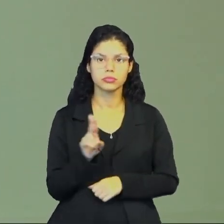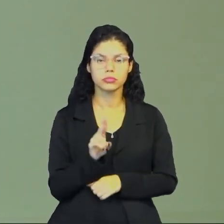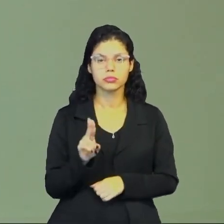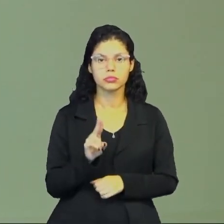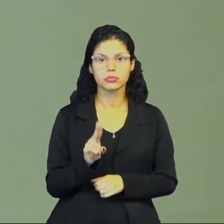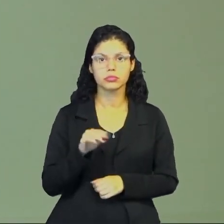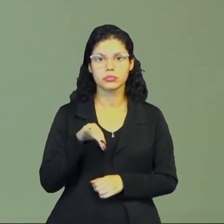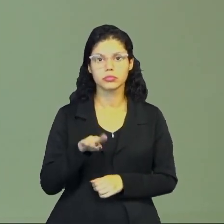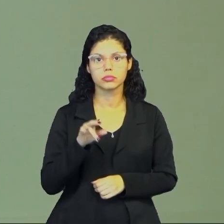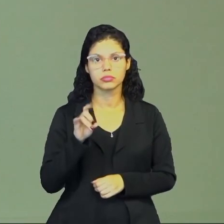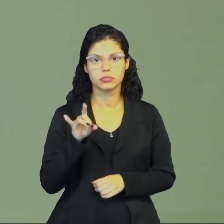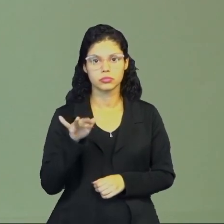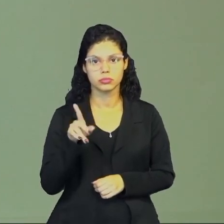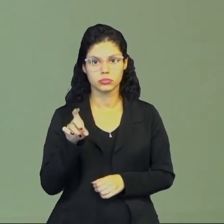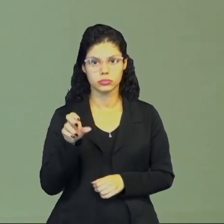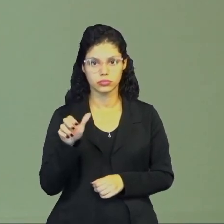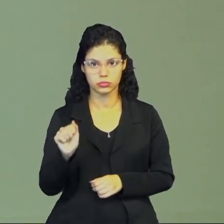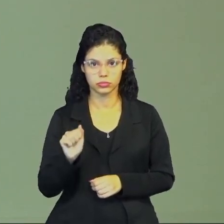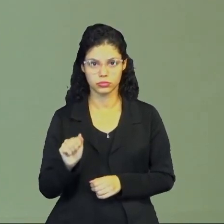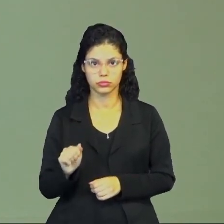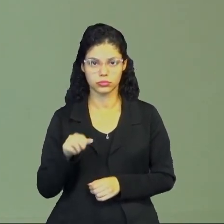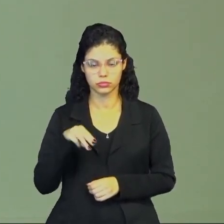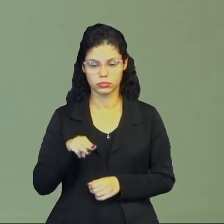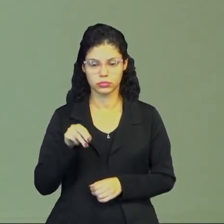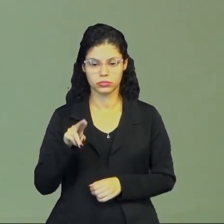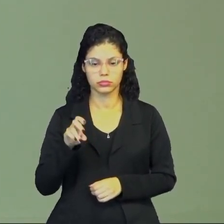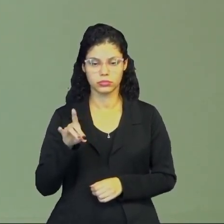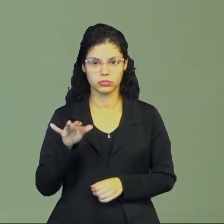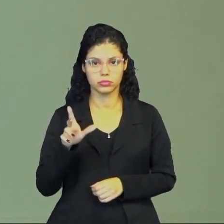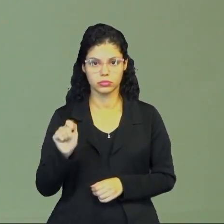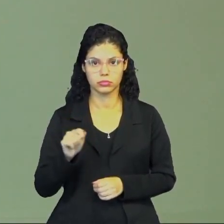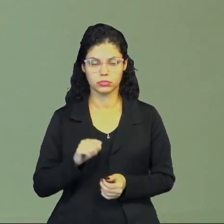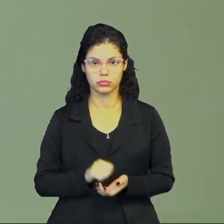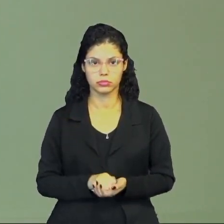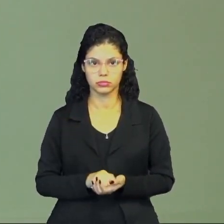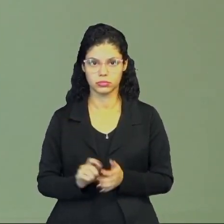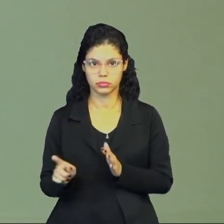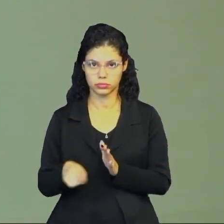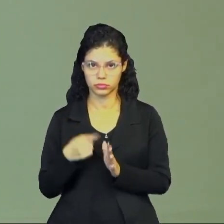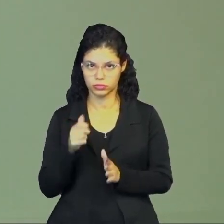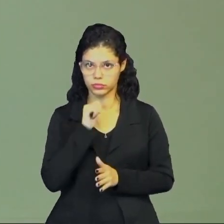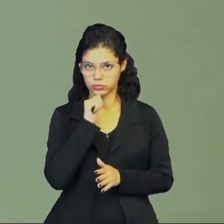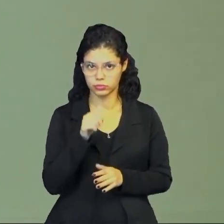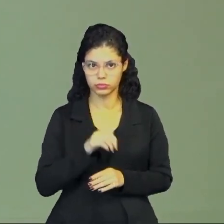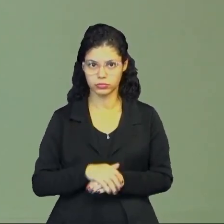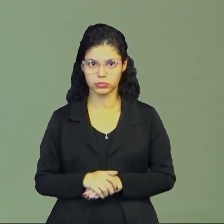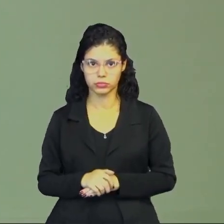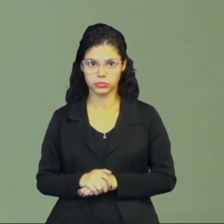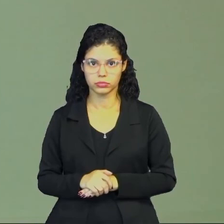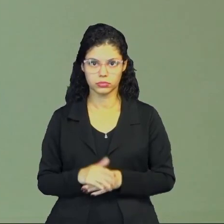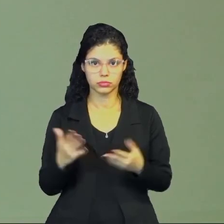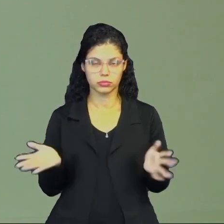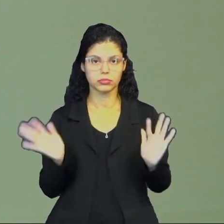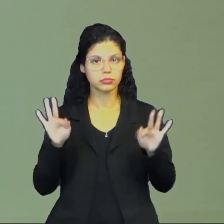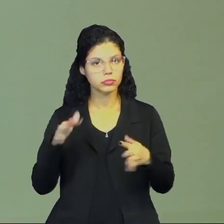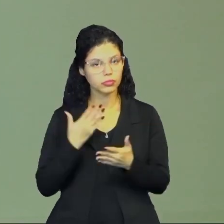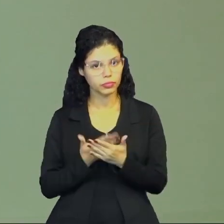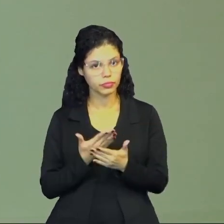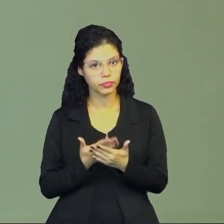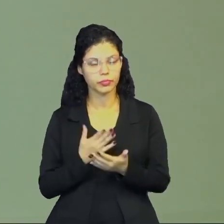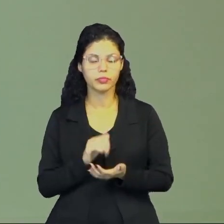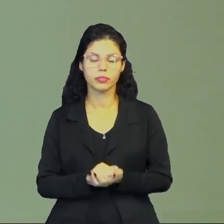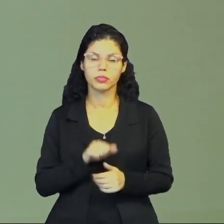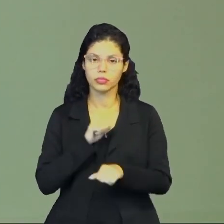de menopausa, diferente de menarca, que menarca é a primeira menstruação. Então, chegamos ao final da nossa